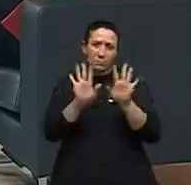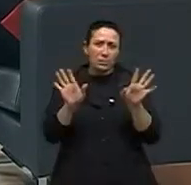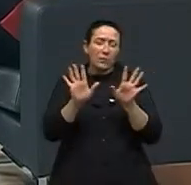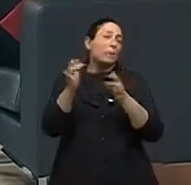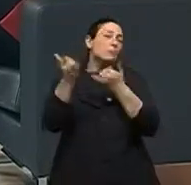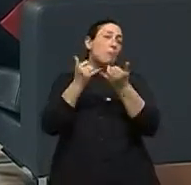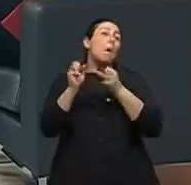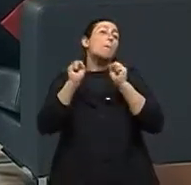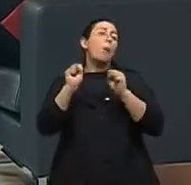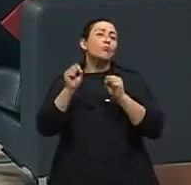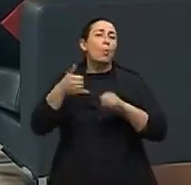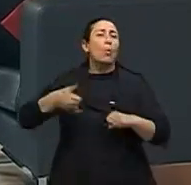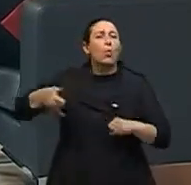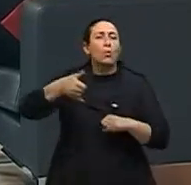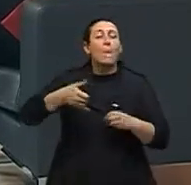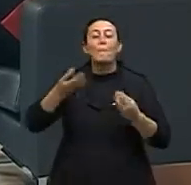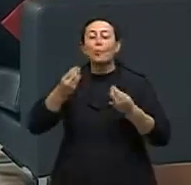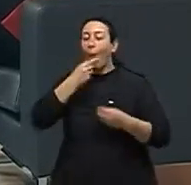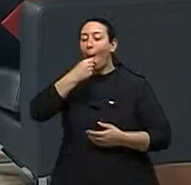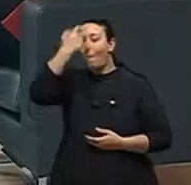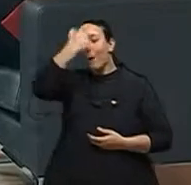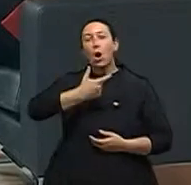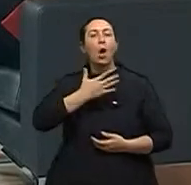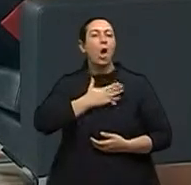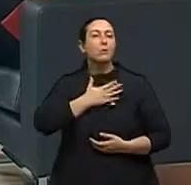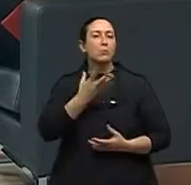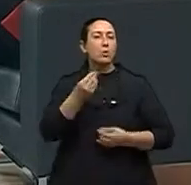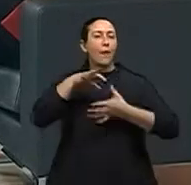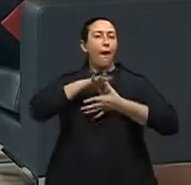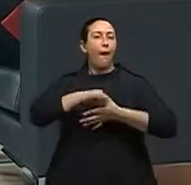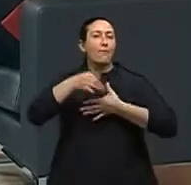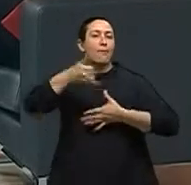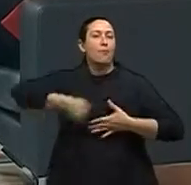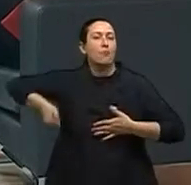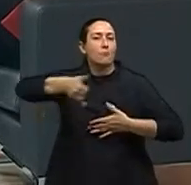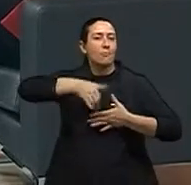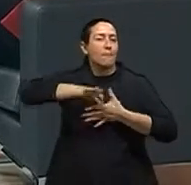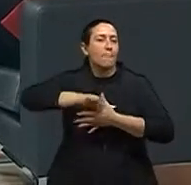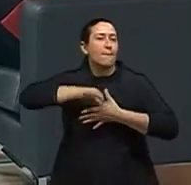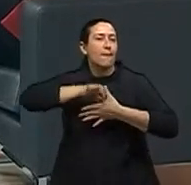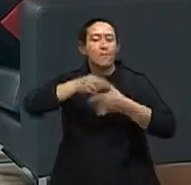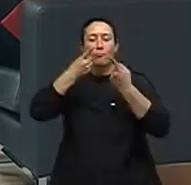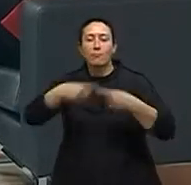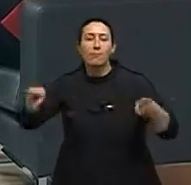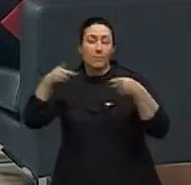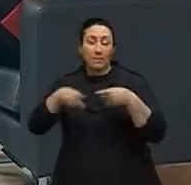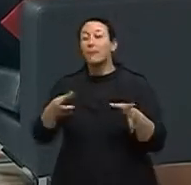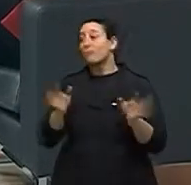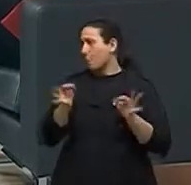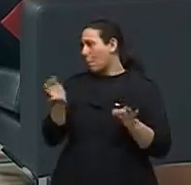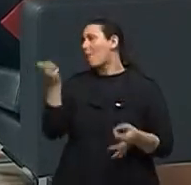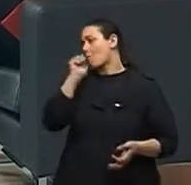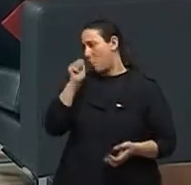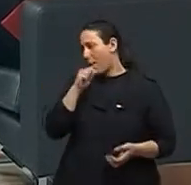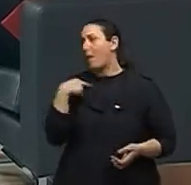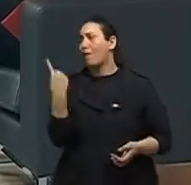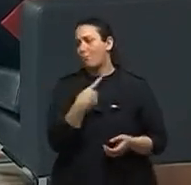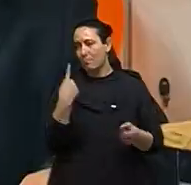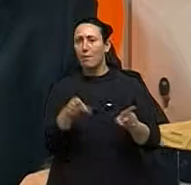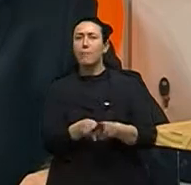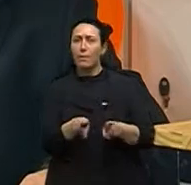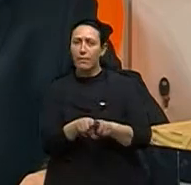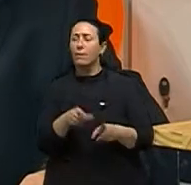gorda a gordura animal tá e a dieta tá muito relacionada para nós mulheres também é um estado né também é um